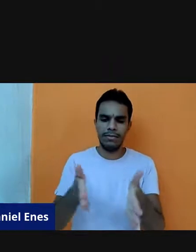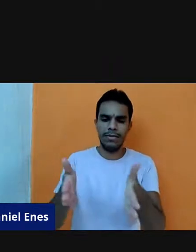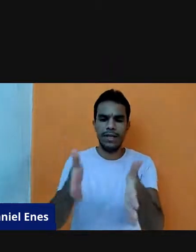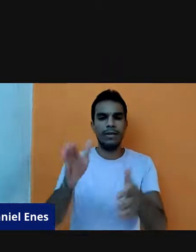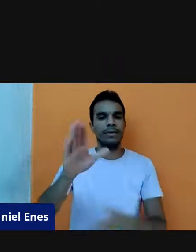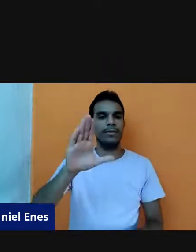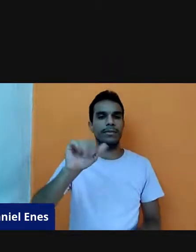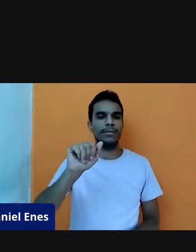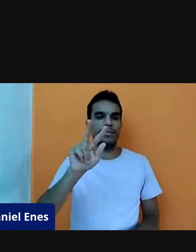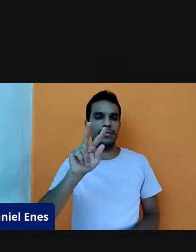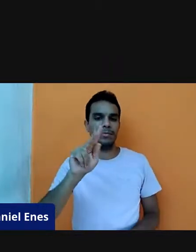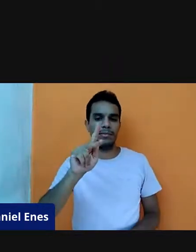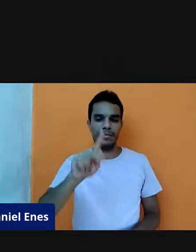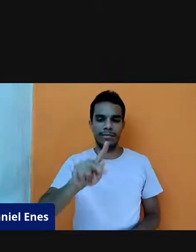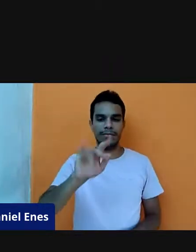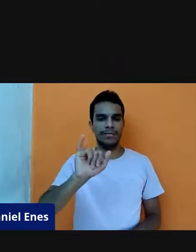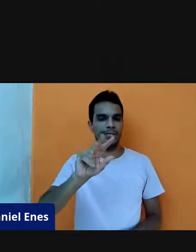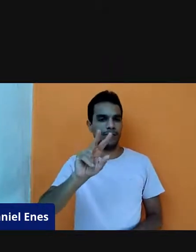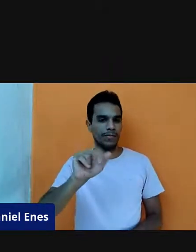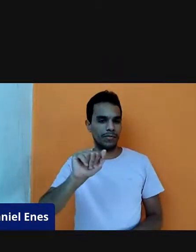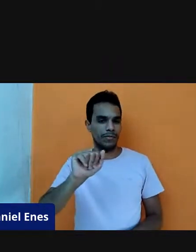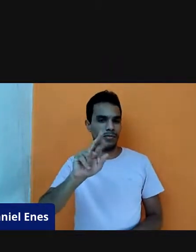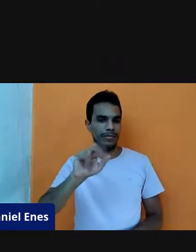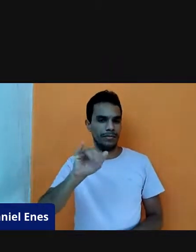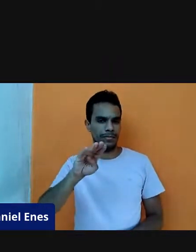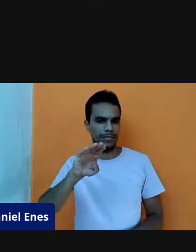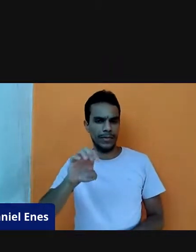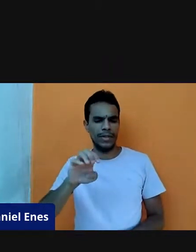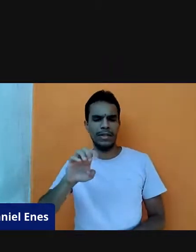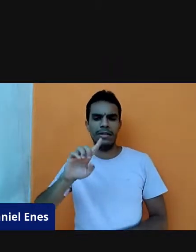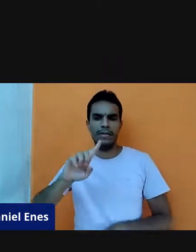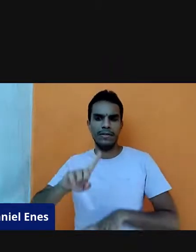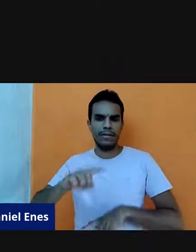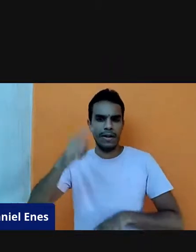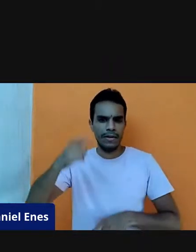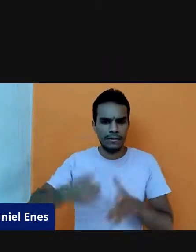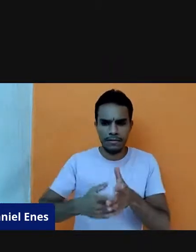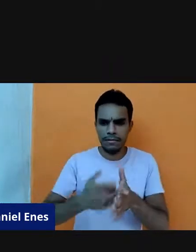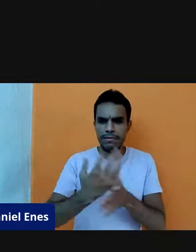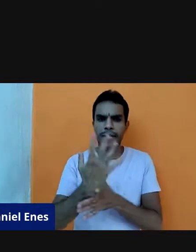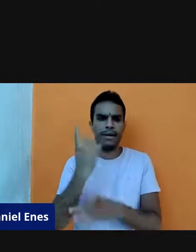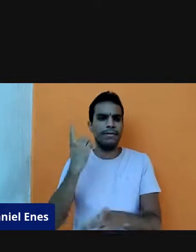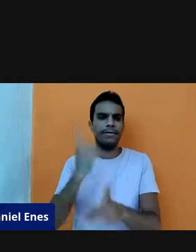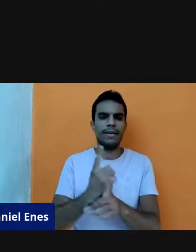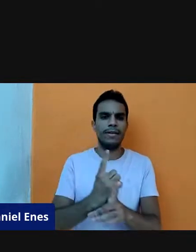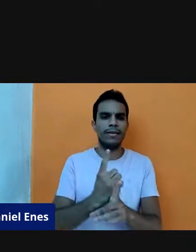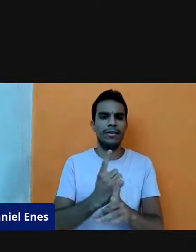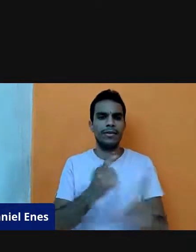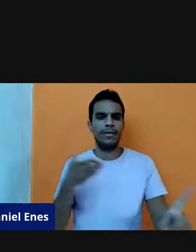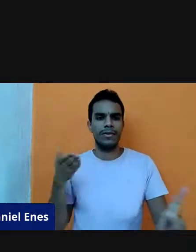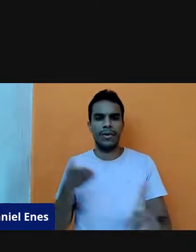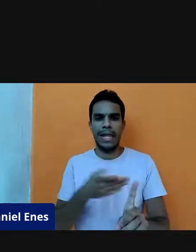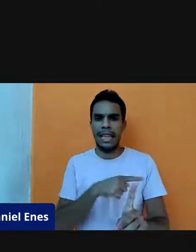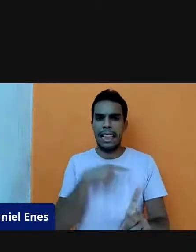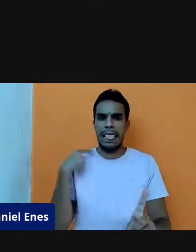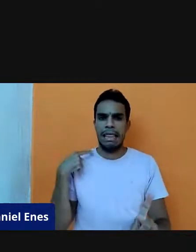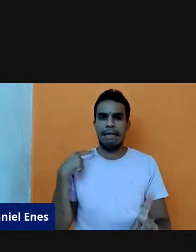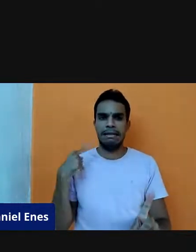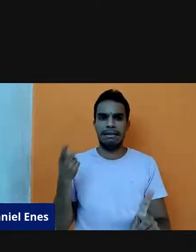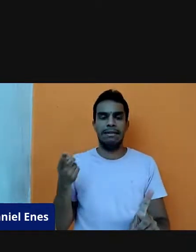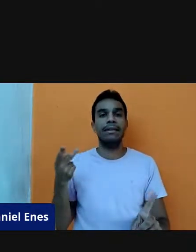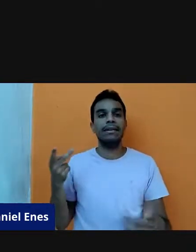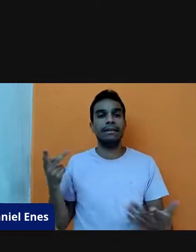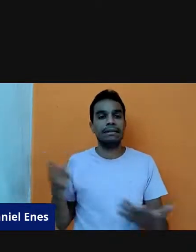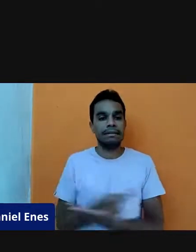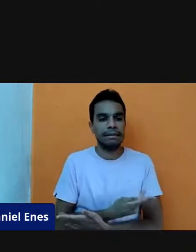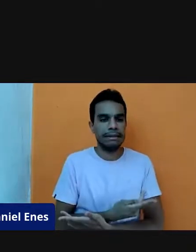então, tendo vários encontros com a morte, né? E encontros muito trágicos, né? A gente